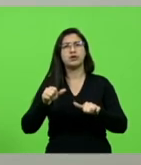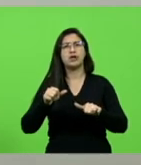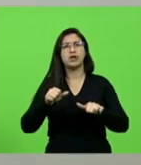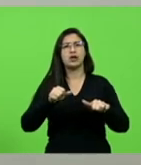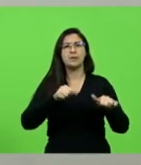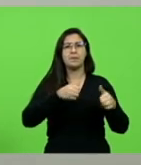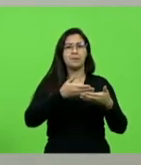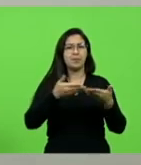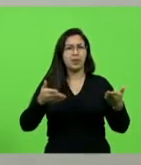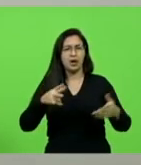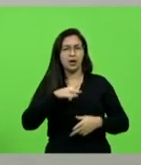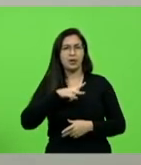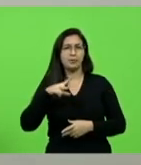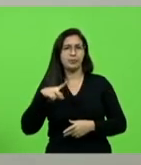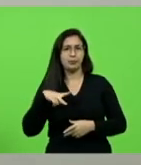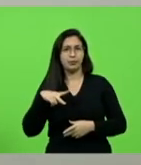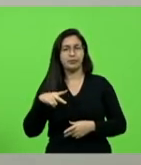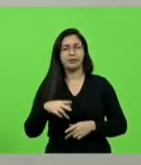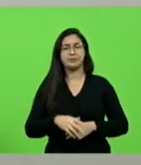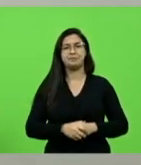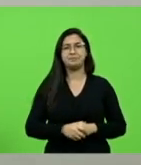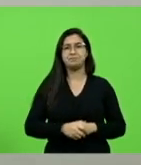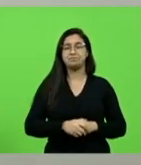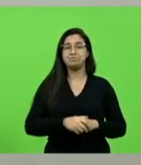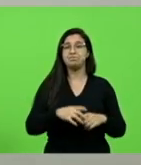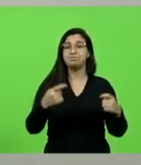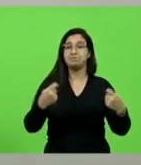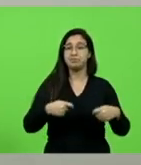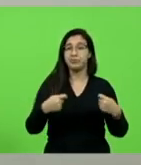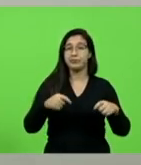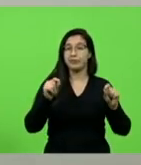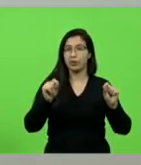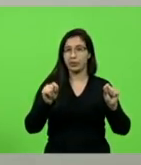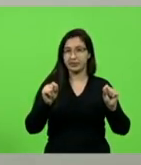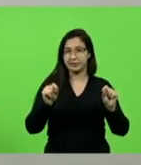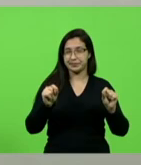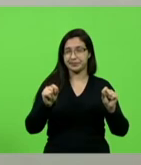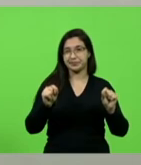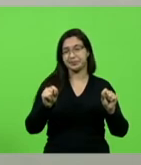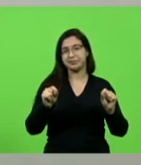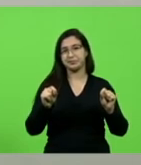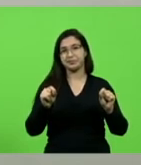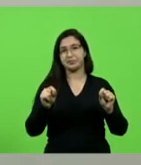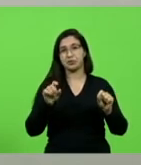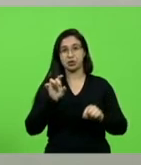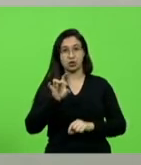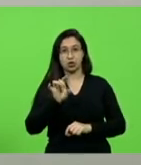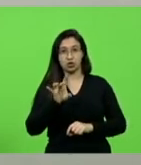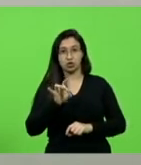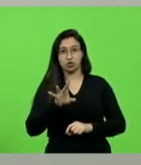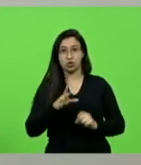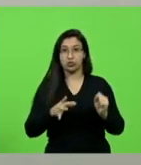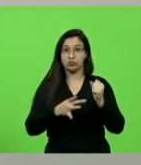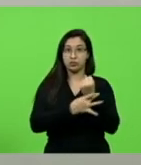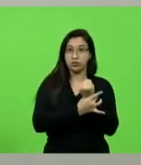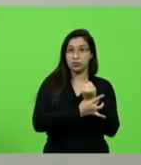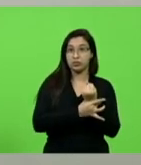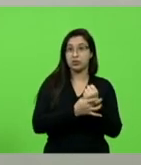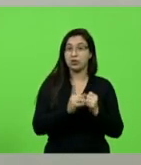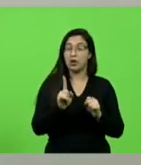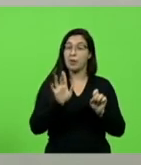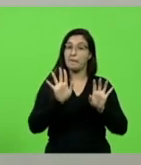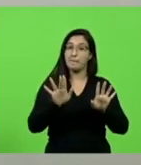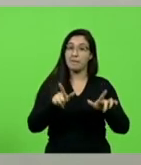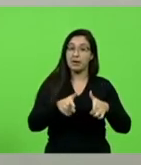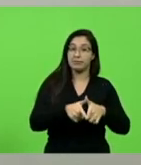restando justificada a necessidade de não só garantir, mas como ampliar os espaços